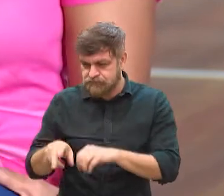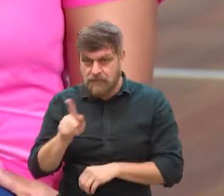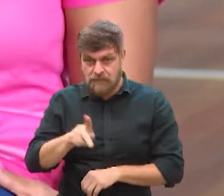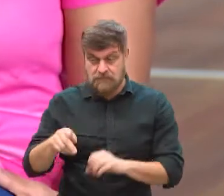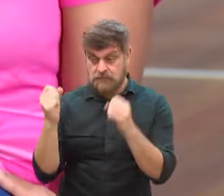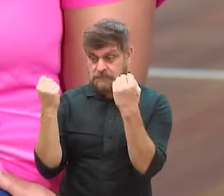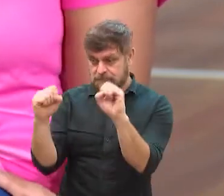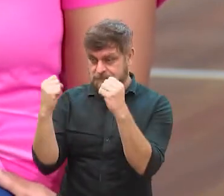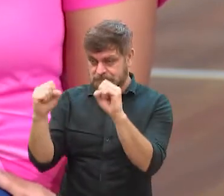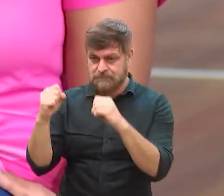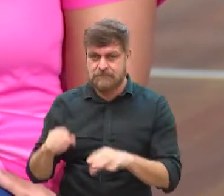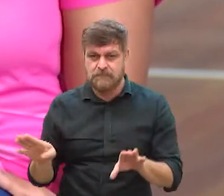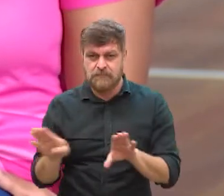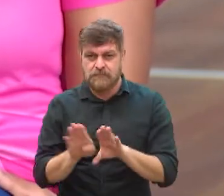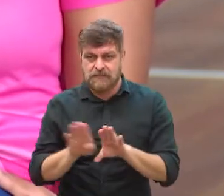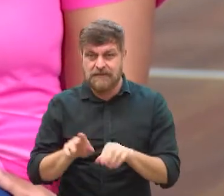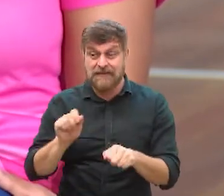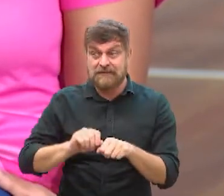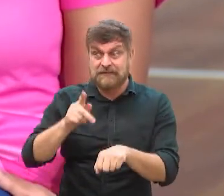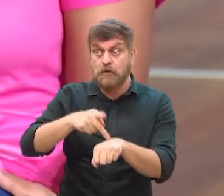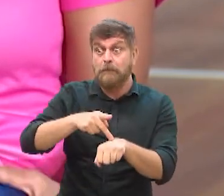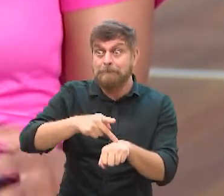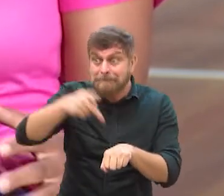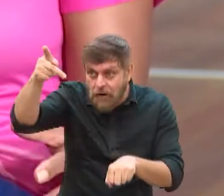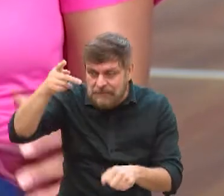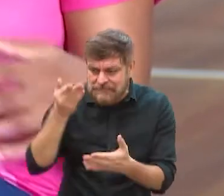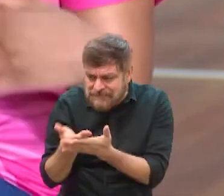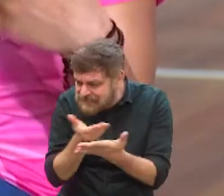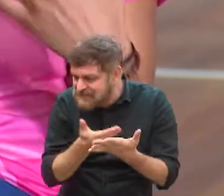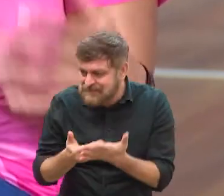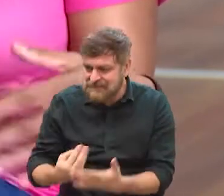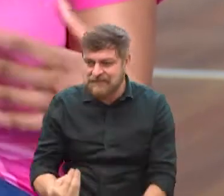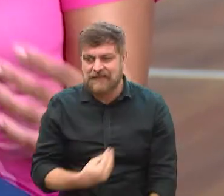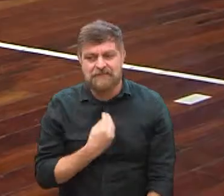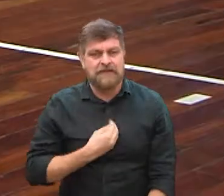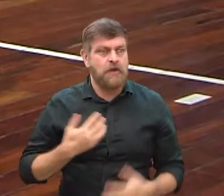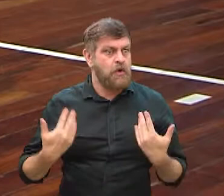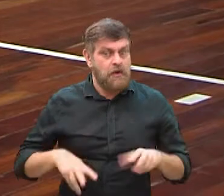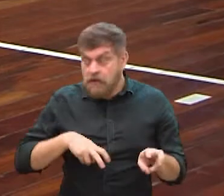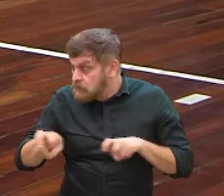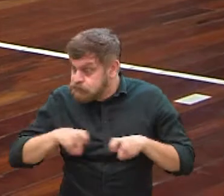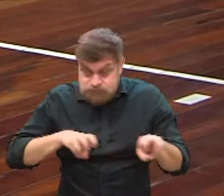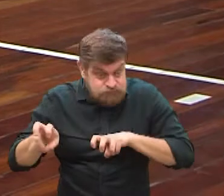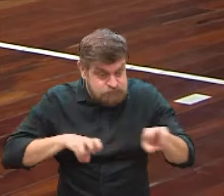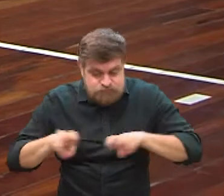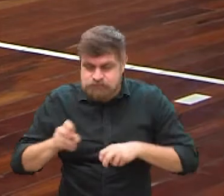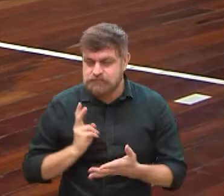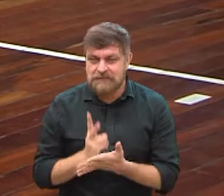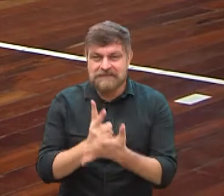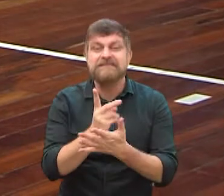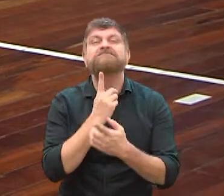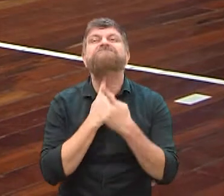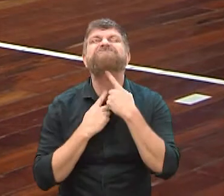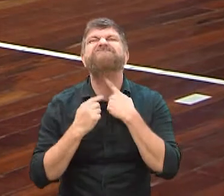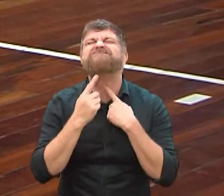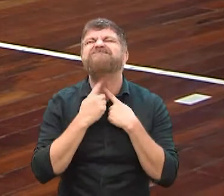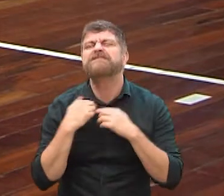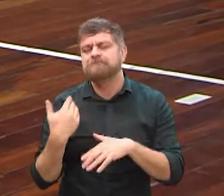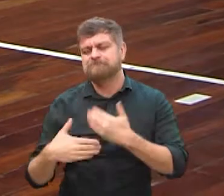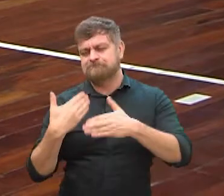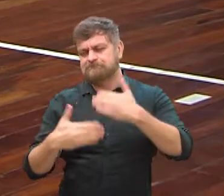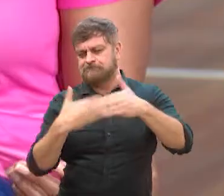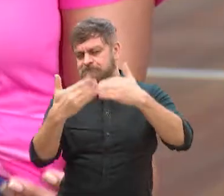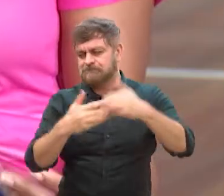e jogava e estava fazendo pós na época. Então a minha vida estava uma loucura, mas sempre com vontade de buscar